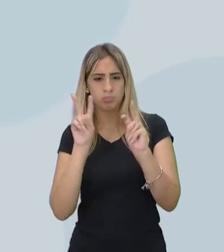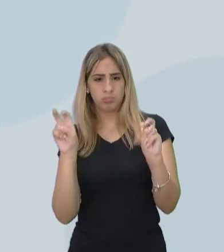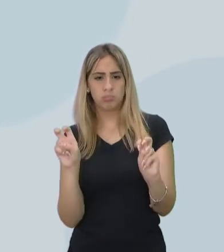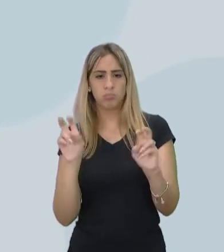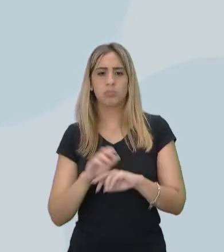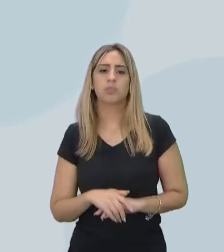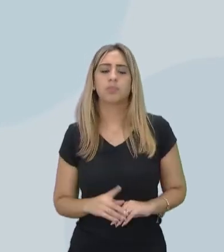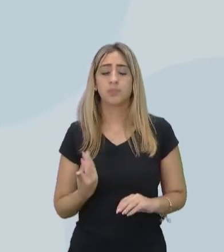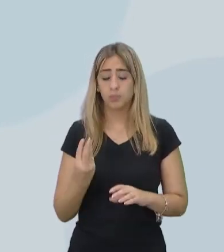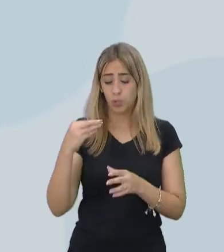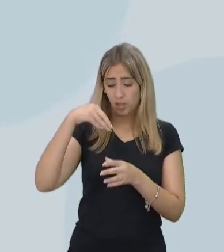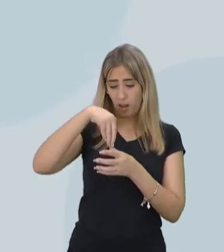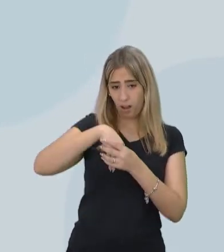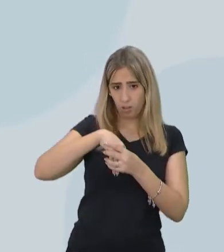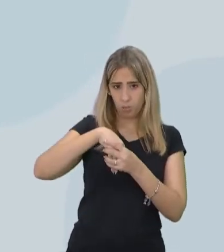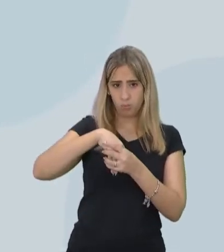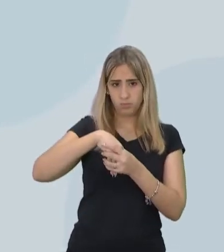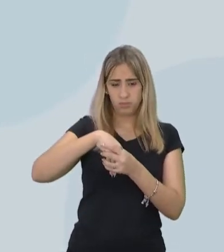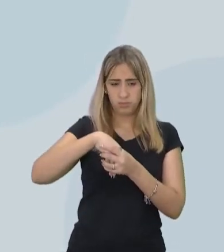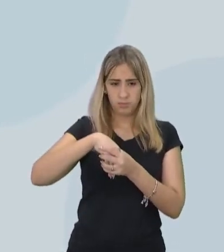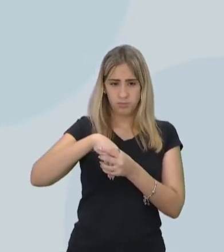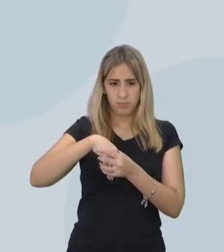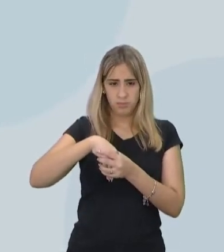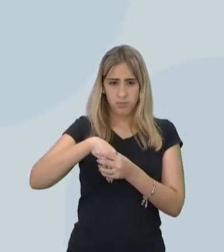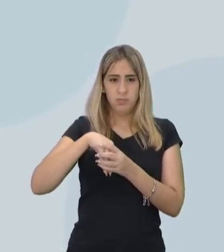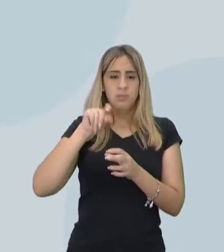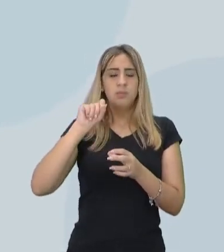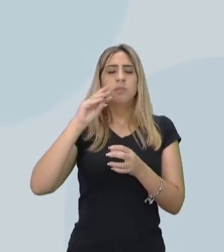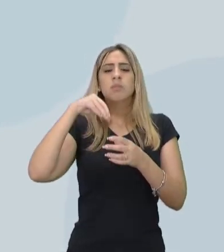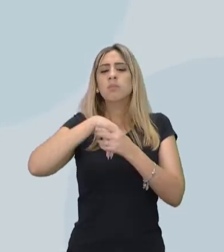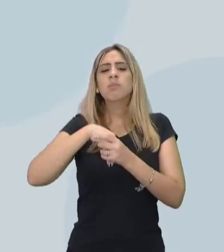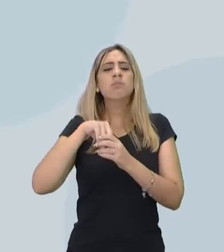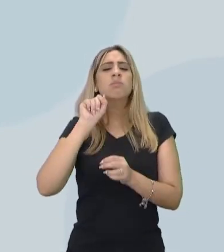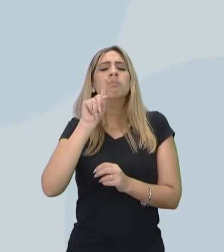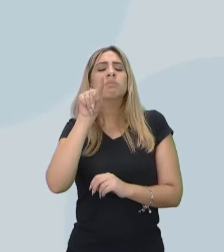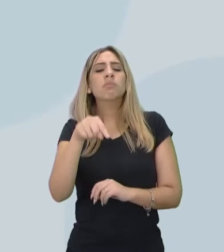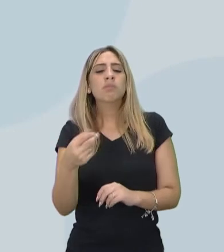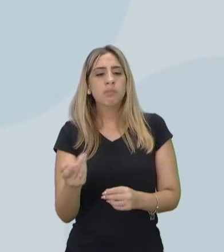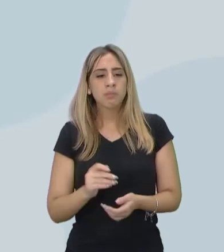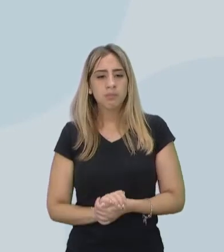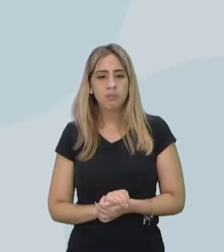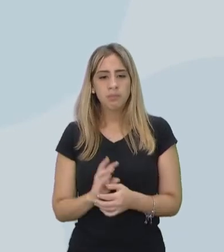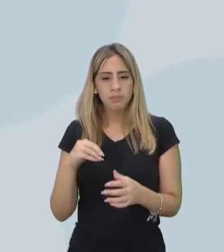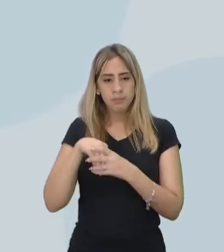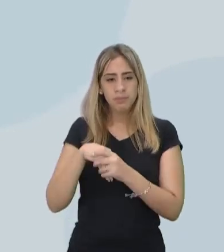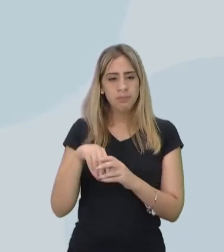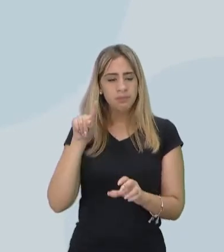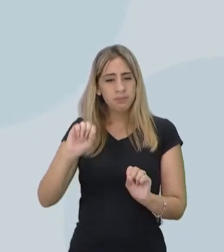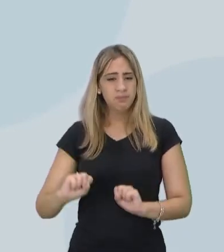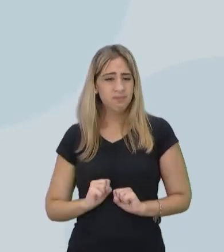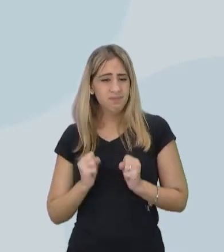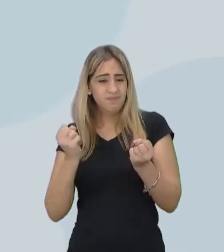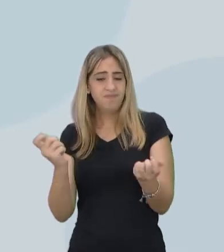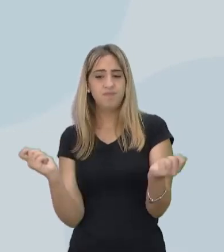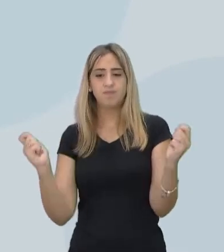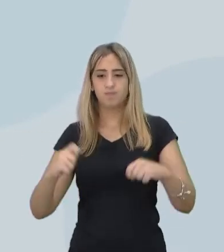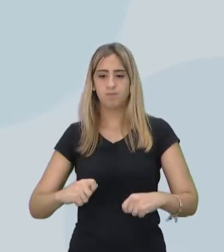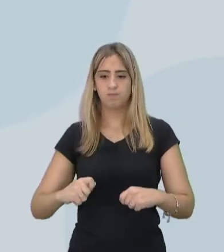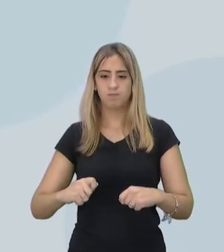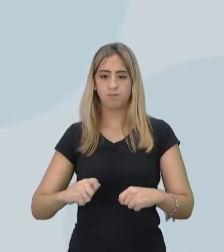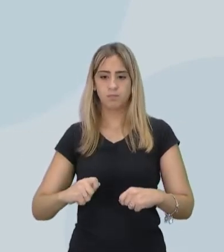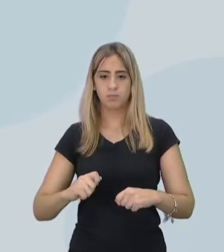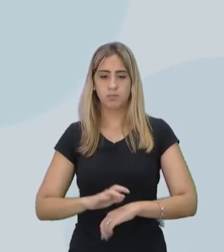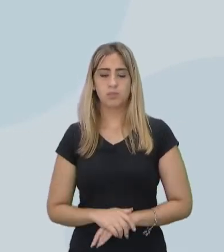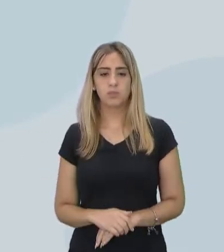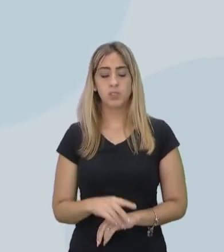controle. O primeiro deles é o interno. Tá? O que é esse locus interno? O locus interno é o esforço e a competência.